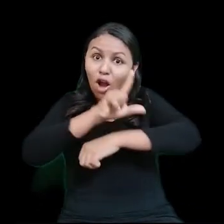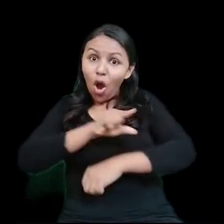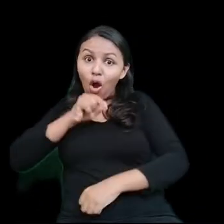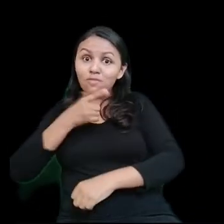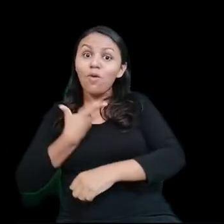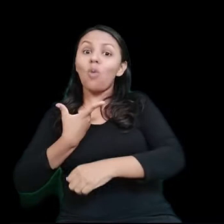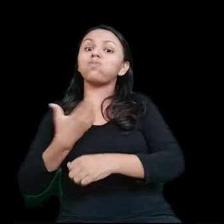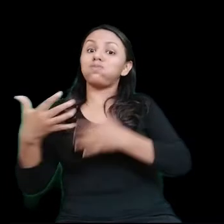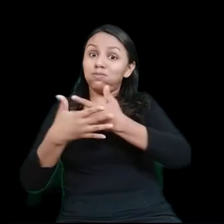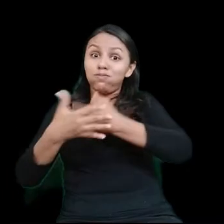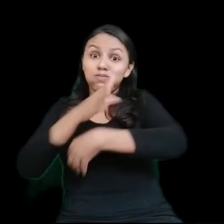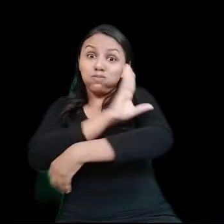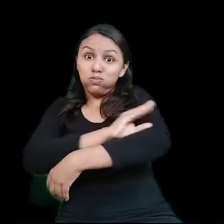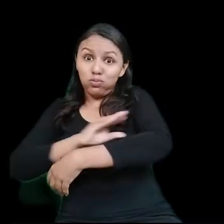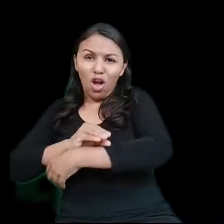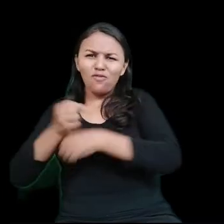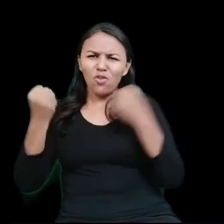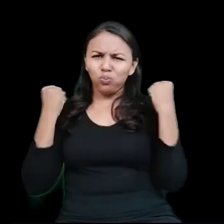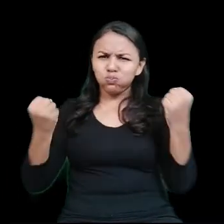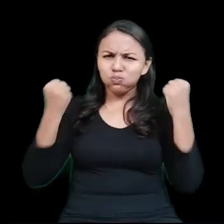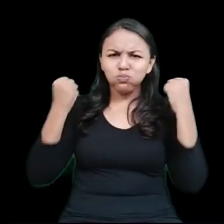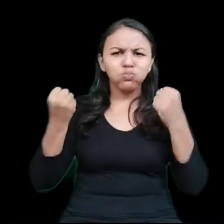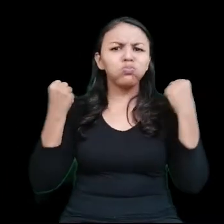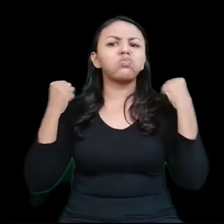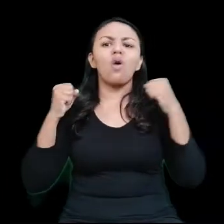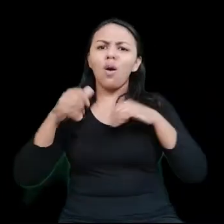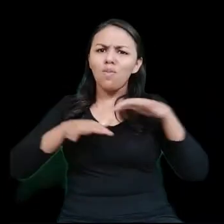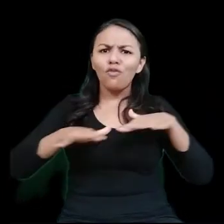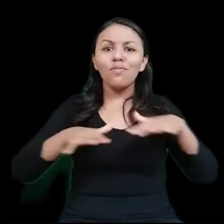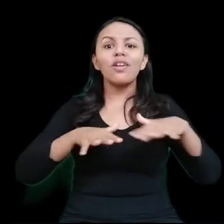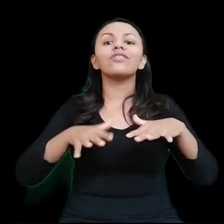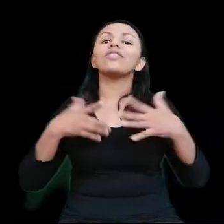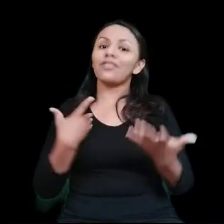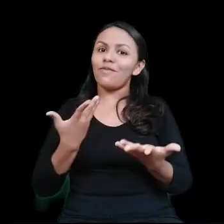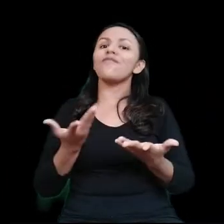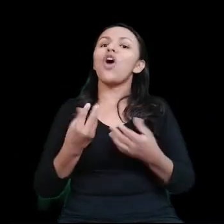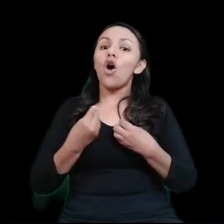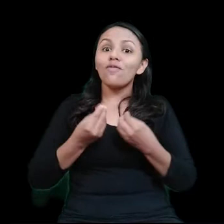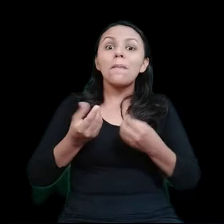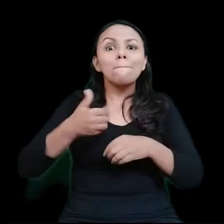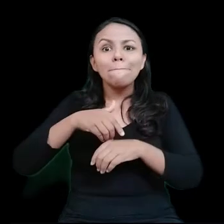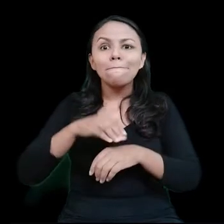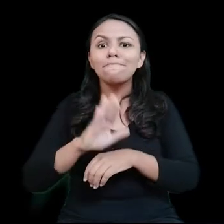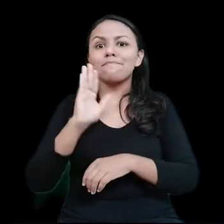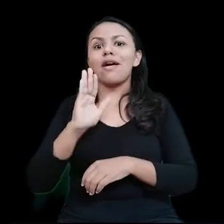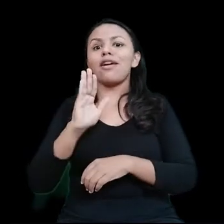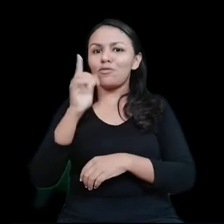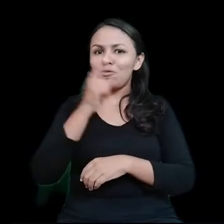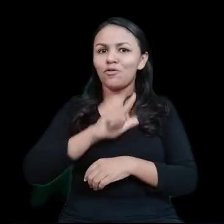tecido muscular, quando exercitado, ele geralmente vai fornecer maior capacidade